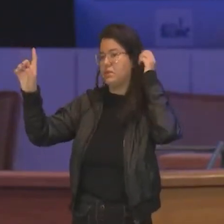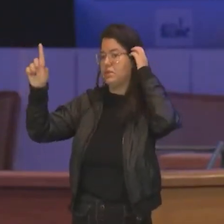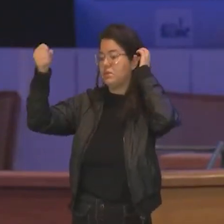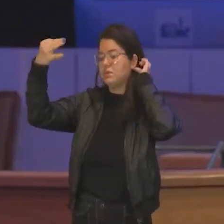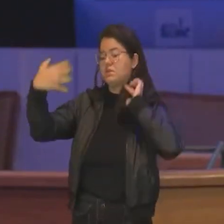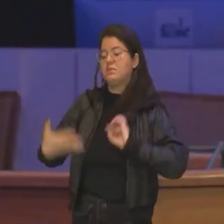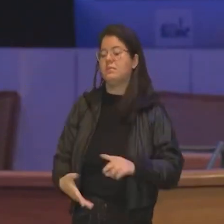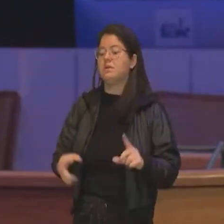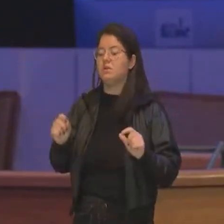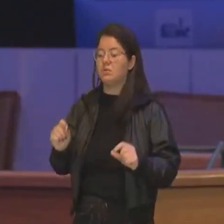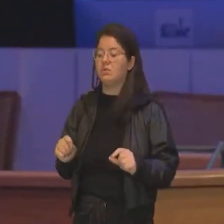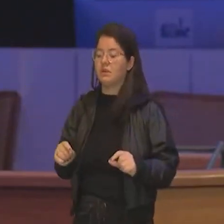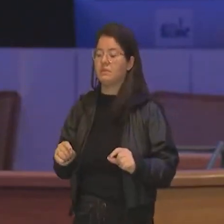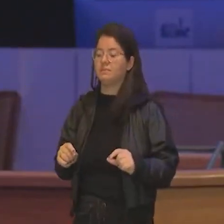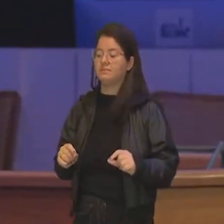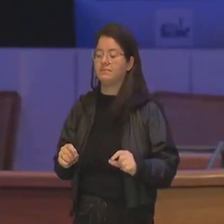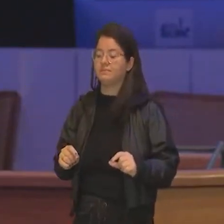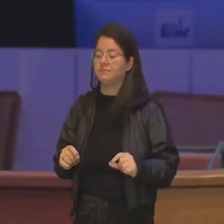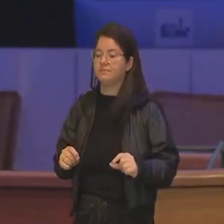assim,